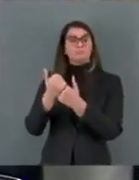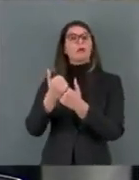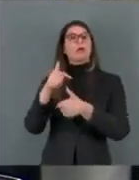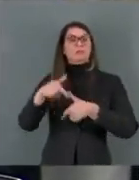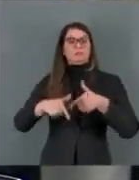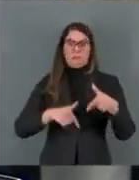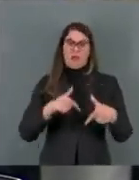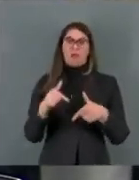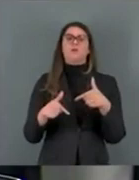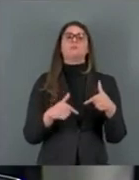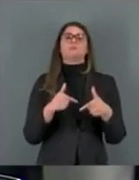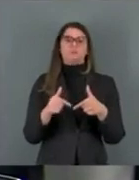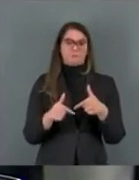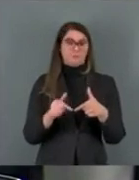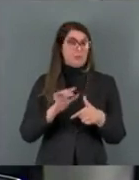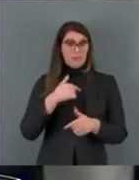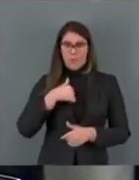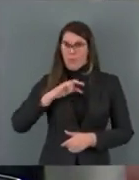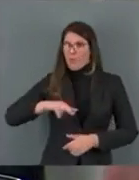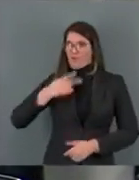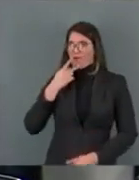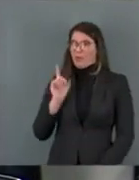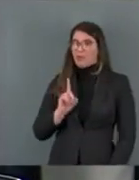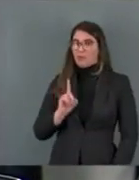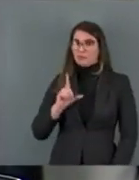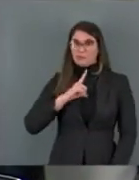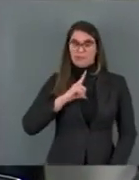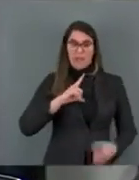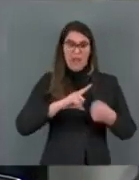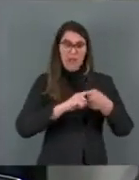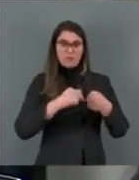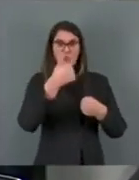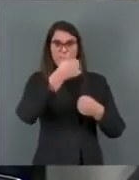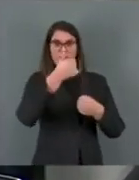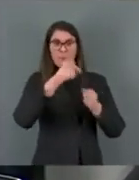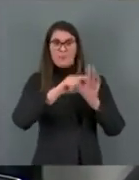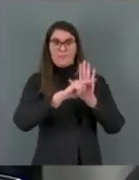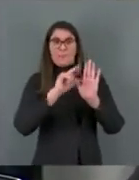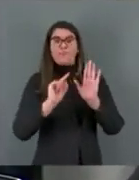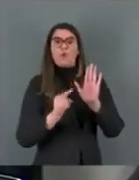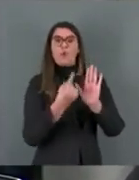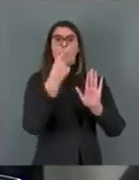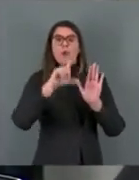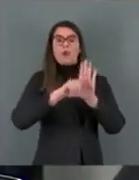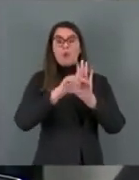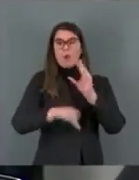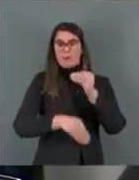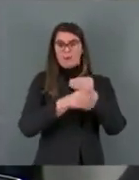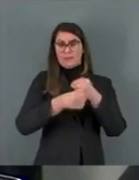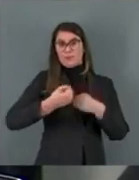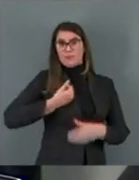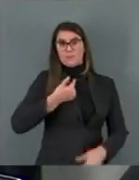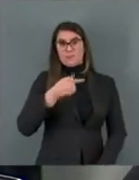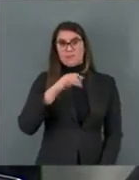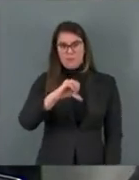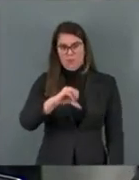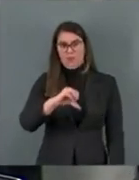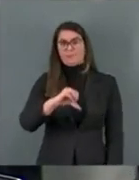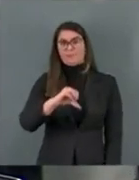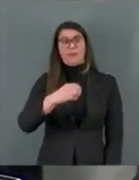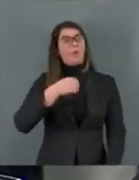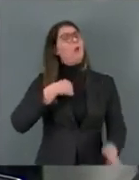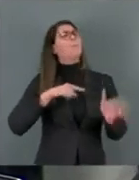emprego. Isso não sou eu que estou dizendo, isso está no artigo 1º, parágrafo único da Lei Complementar 79. Eu estou